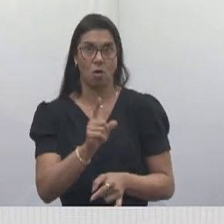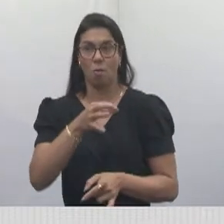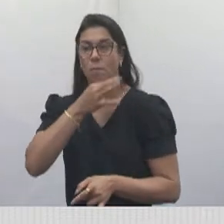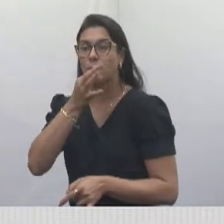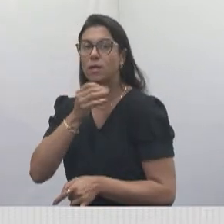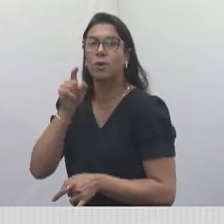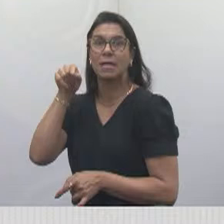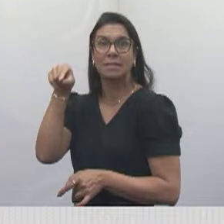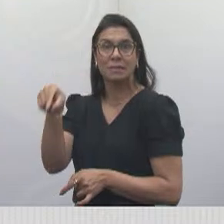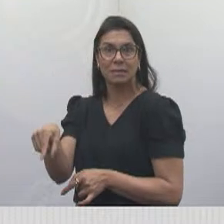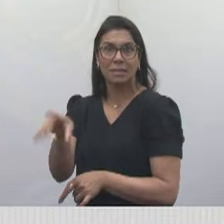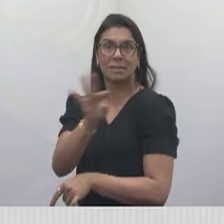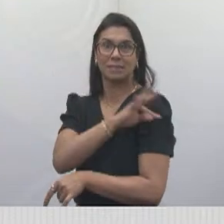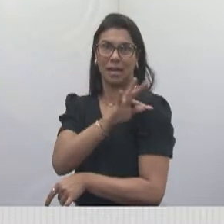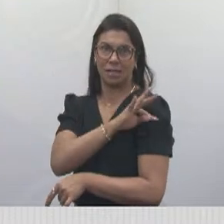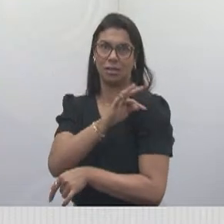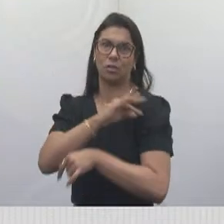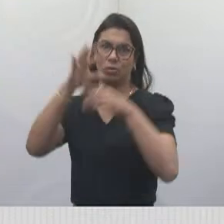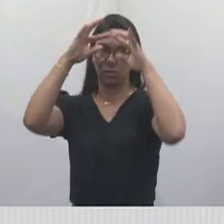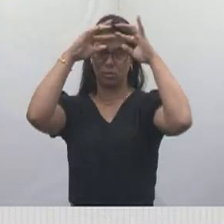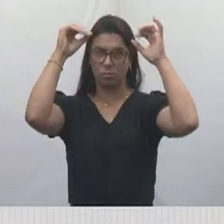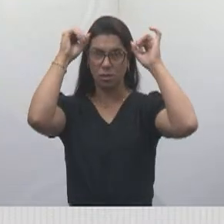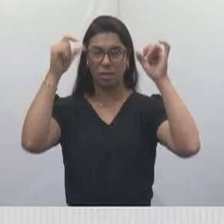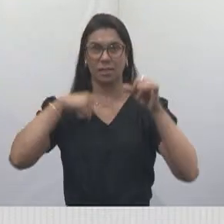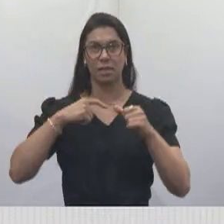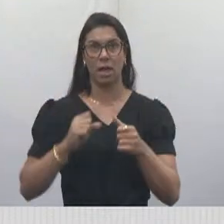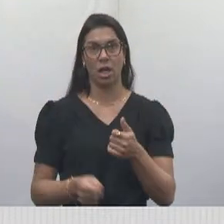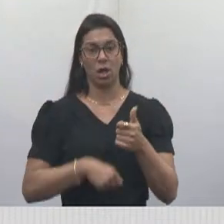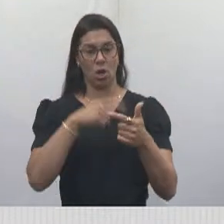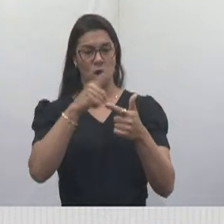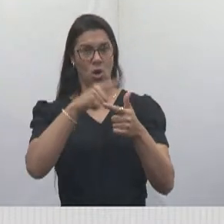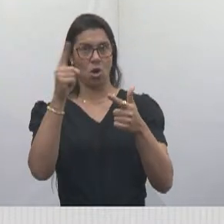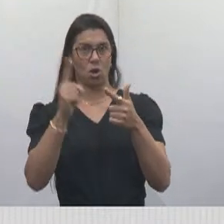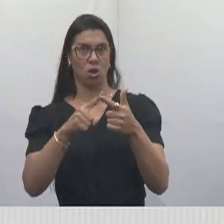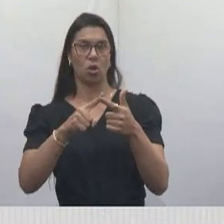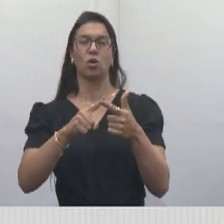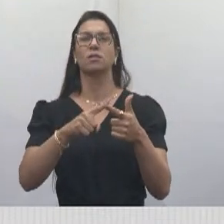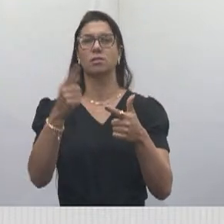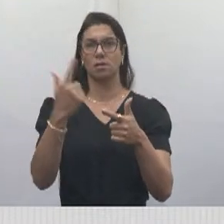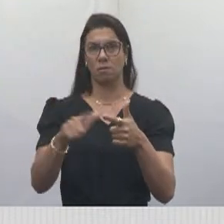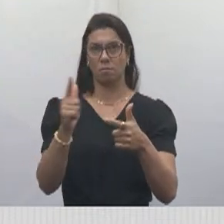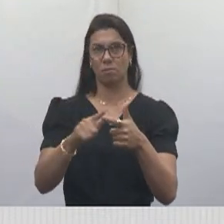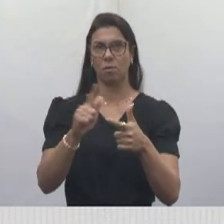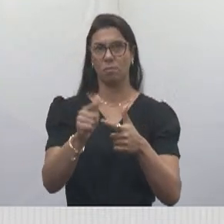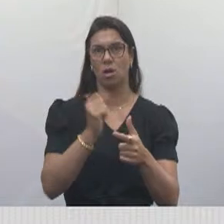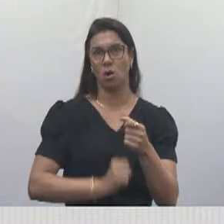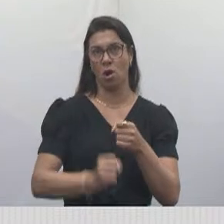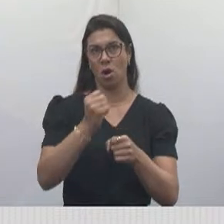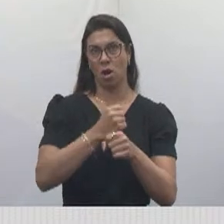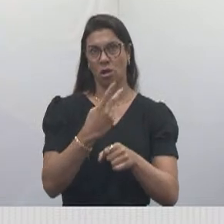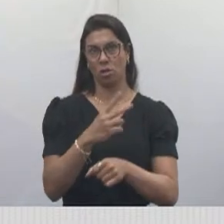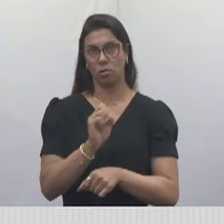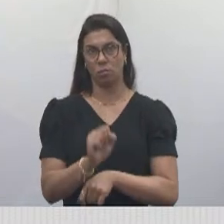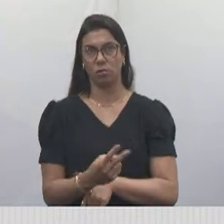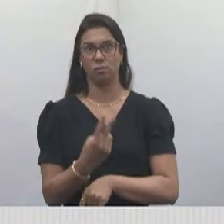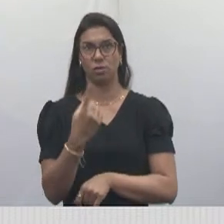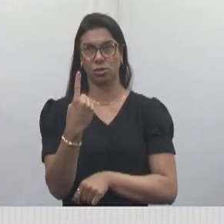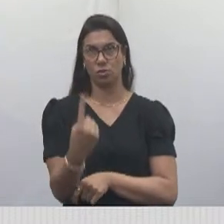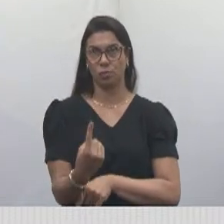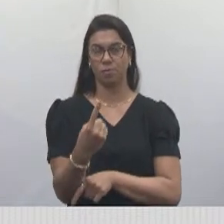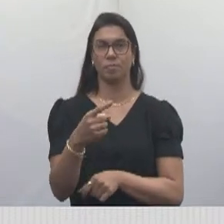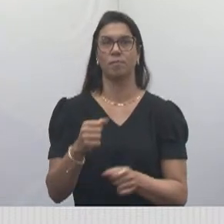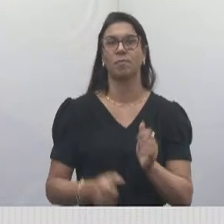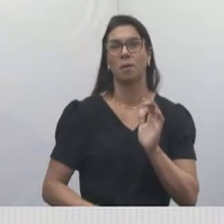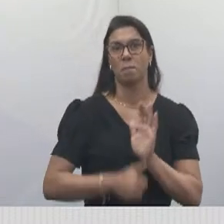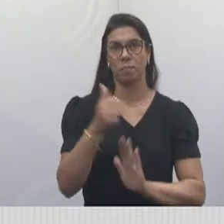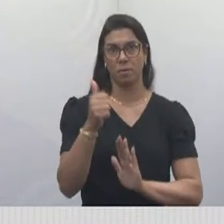seguinte: existiam 2 problemas envolvendo hora extras no ano de 2021. O primeiro problema do